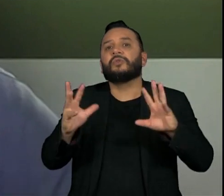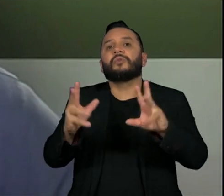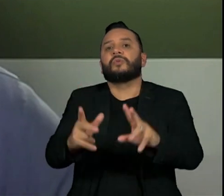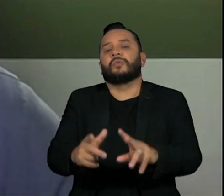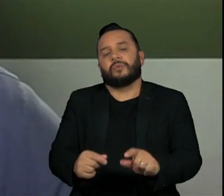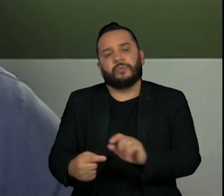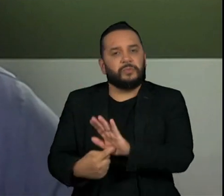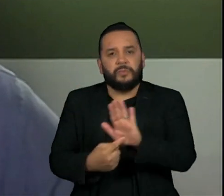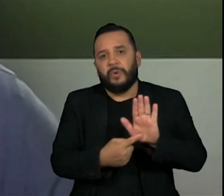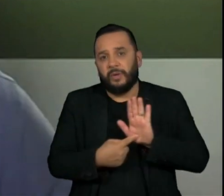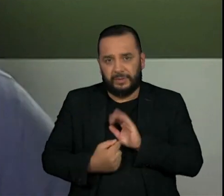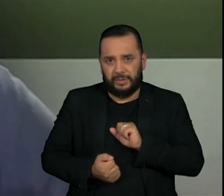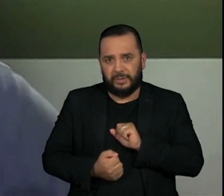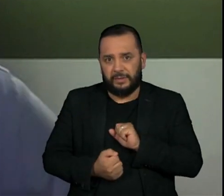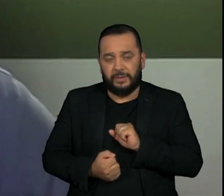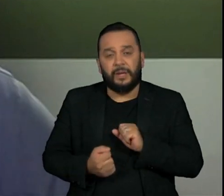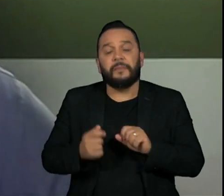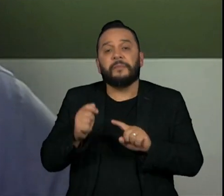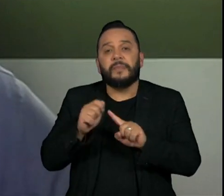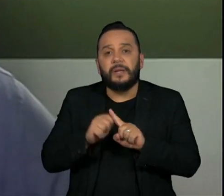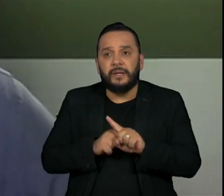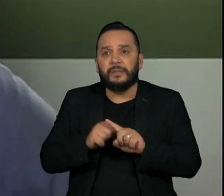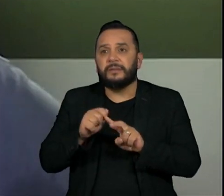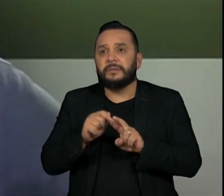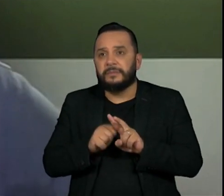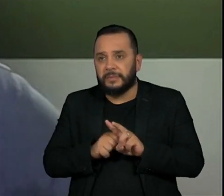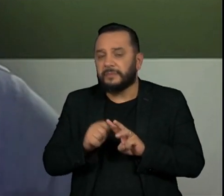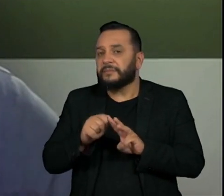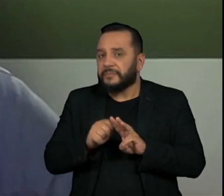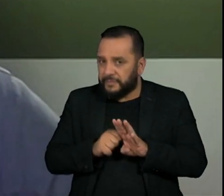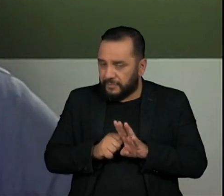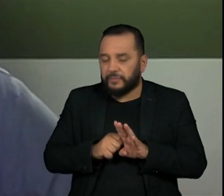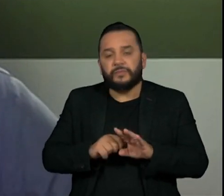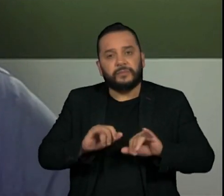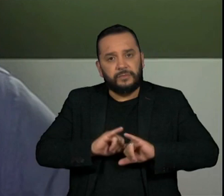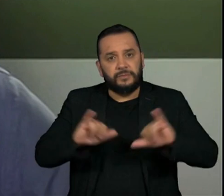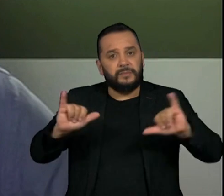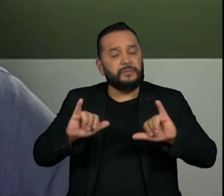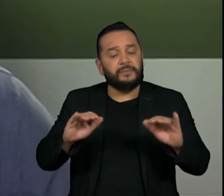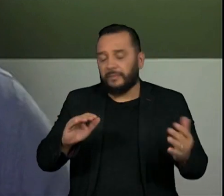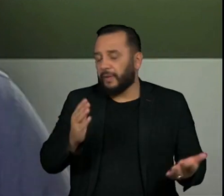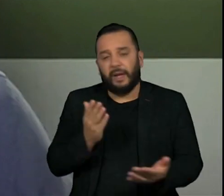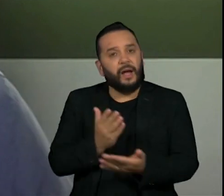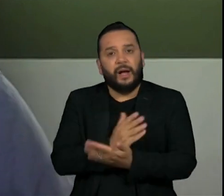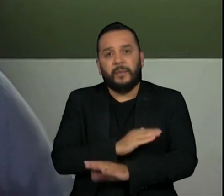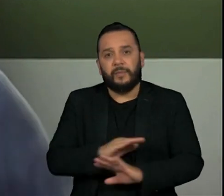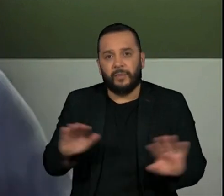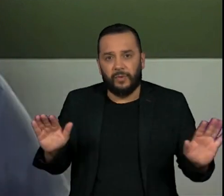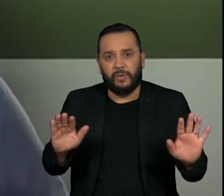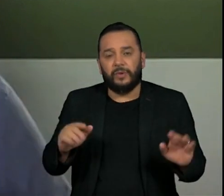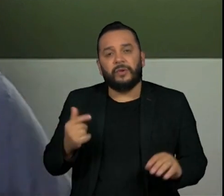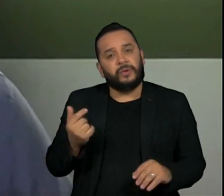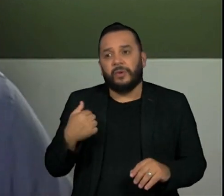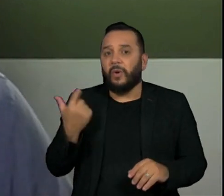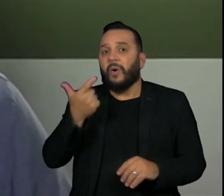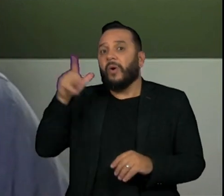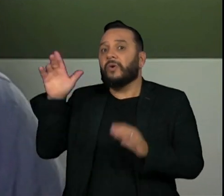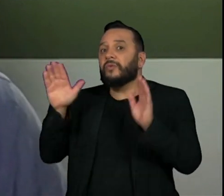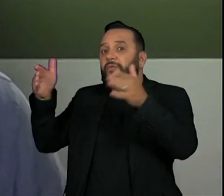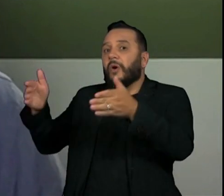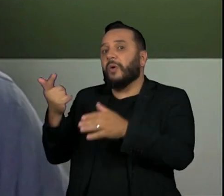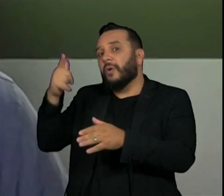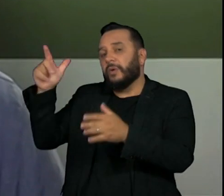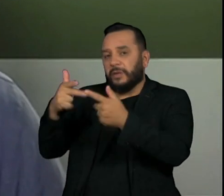daqui a alguns meses, quando a notícia passou e estamos focados em outra coisa, aí de repente, esses